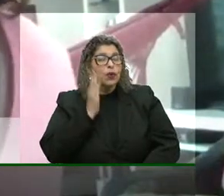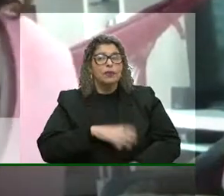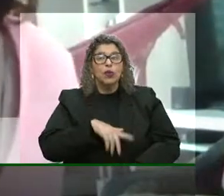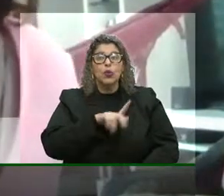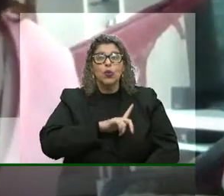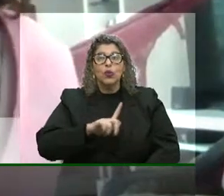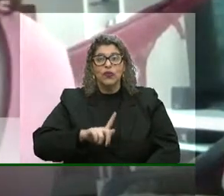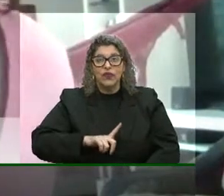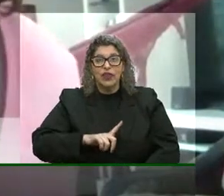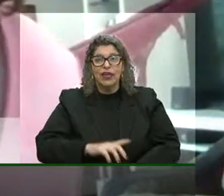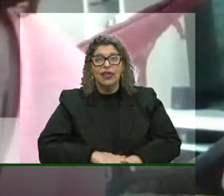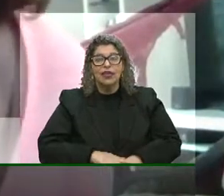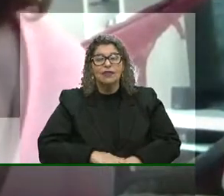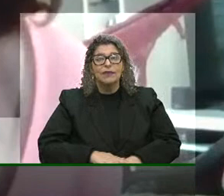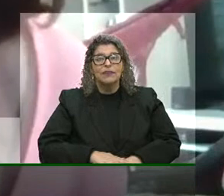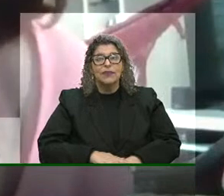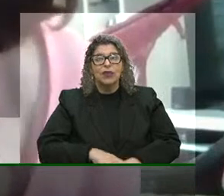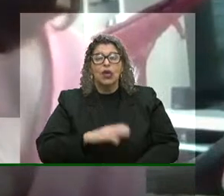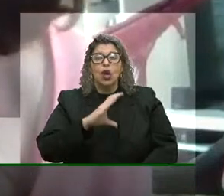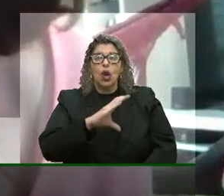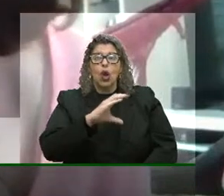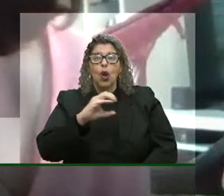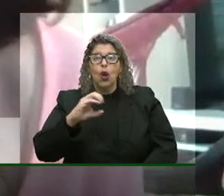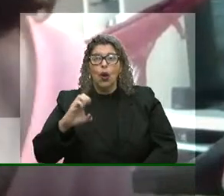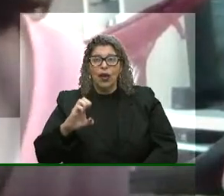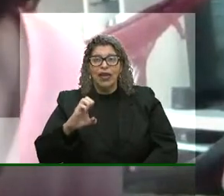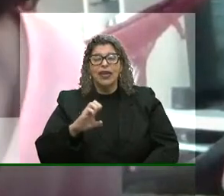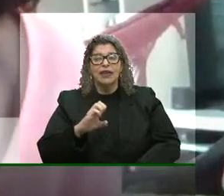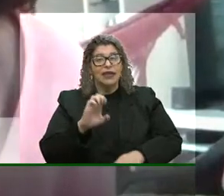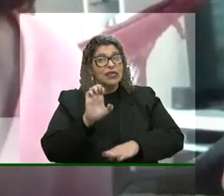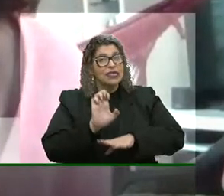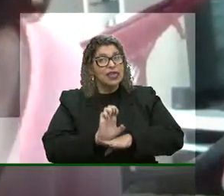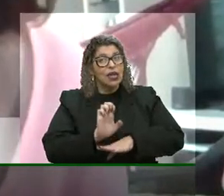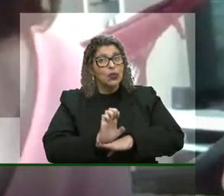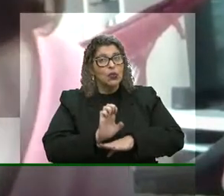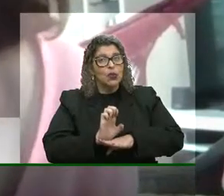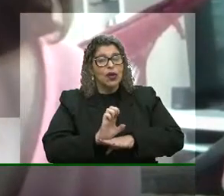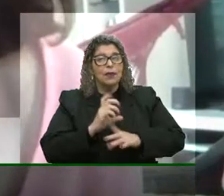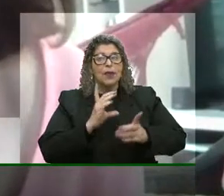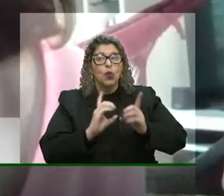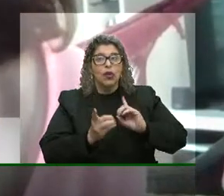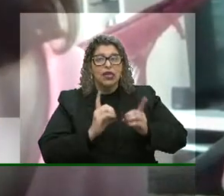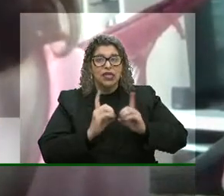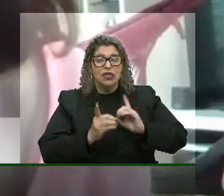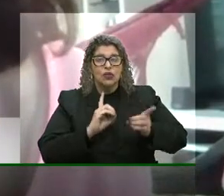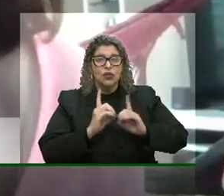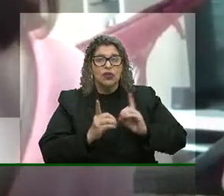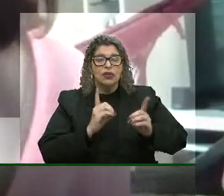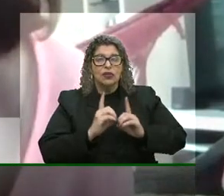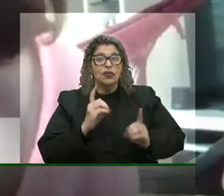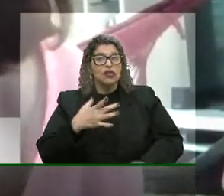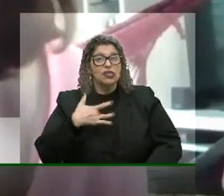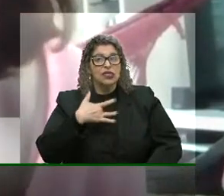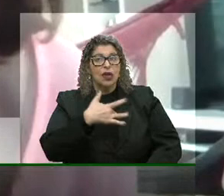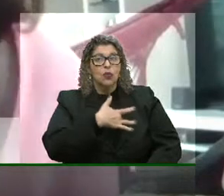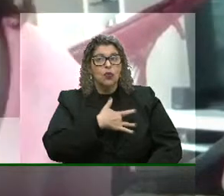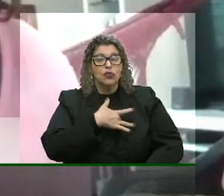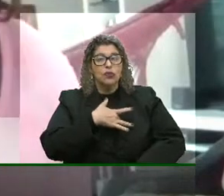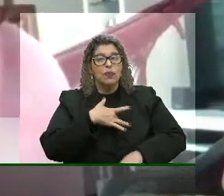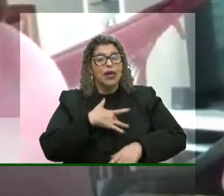governo instalou finalmente o COE estadual, né? A coordenação das operações em saúde para a